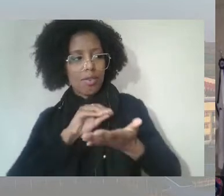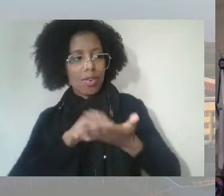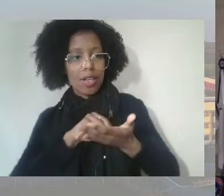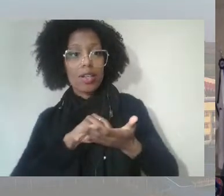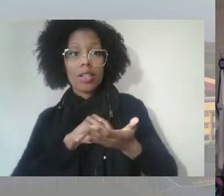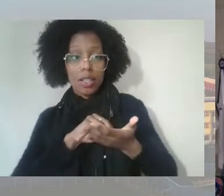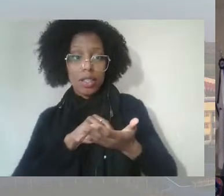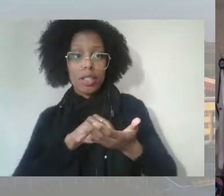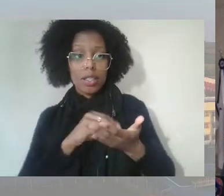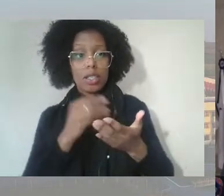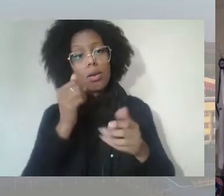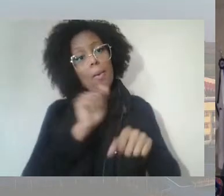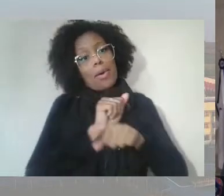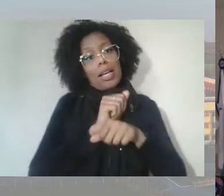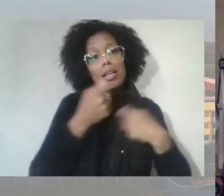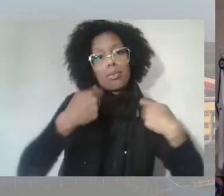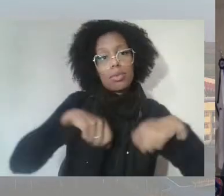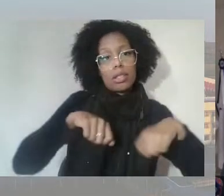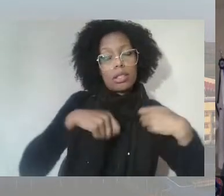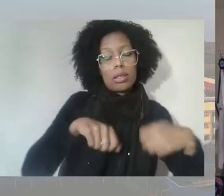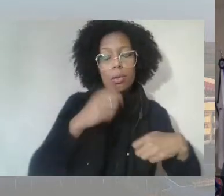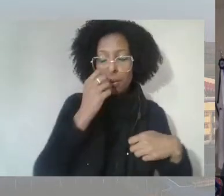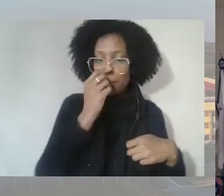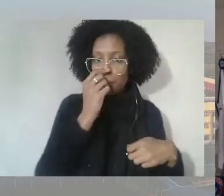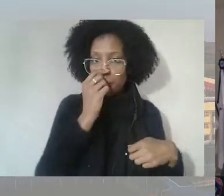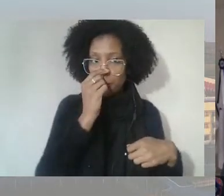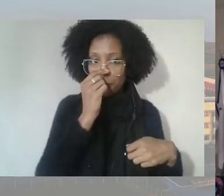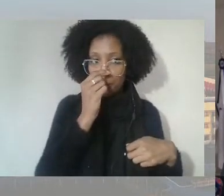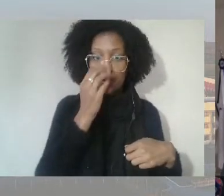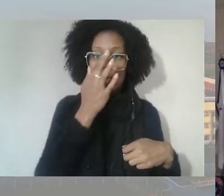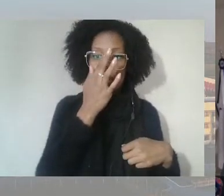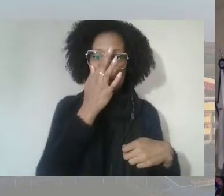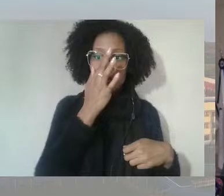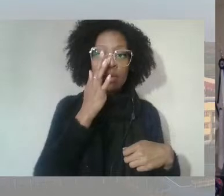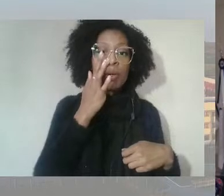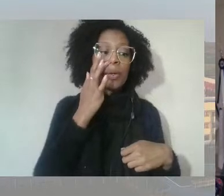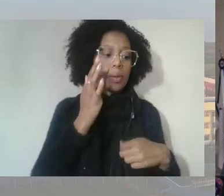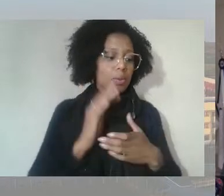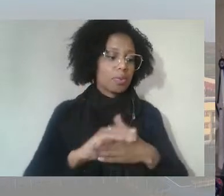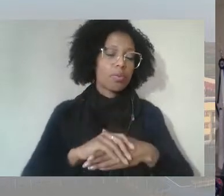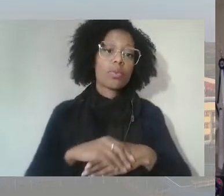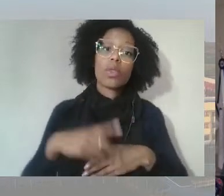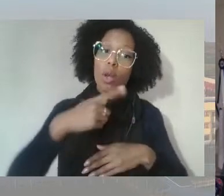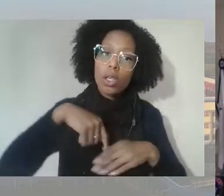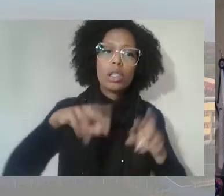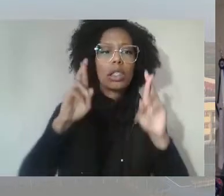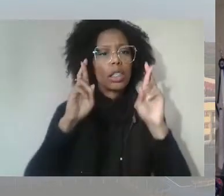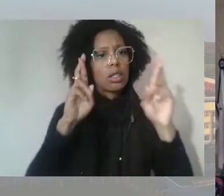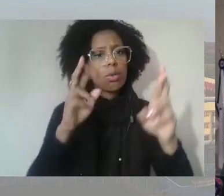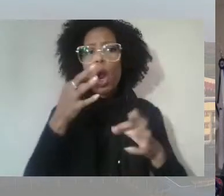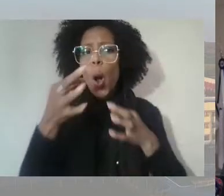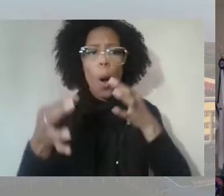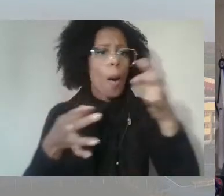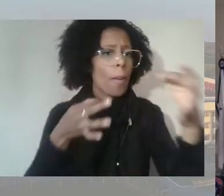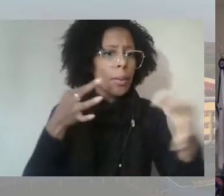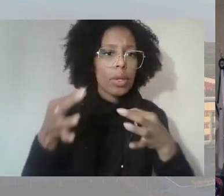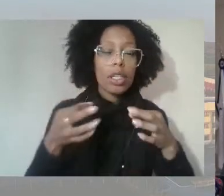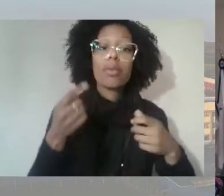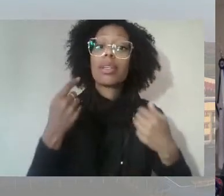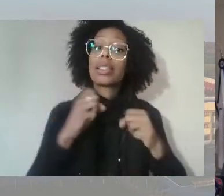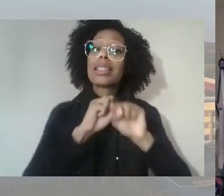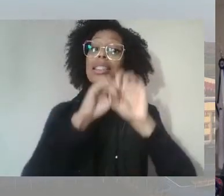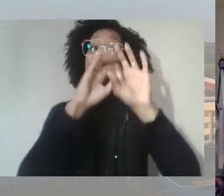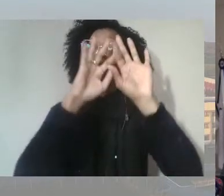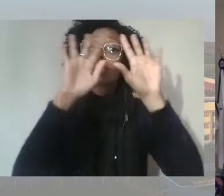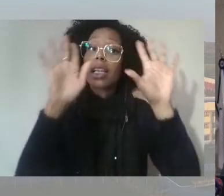mas a gente tem que fazer essa autocrítica aqui, né? Tem que fazer. E respeitamos as opiniões em contrário, mas eu acho que aqui foi esclarecido